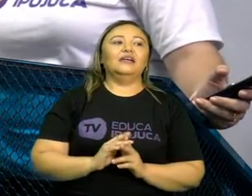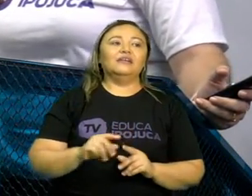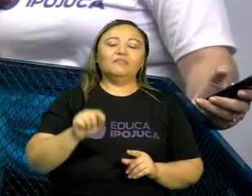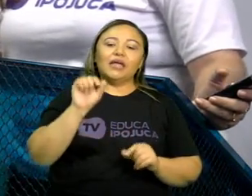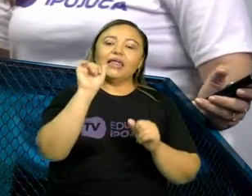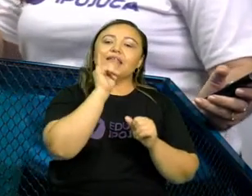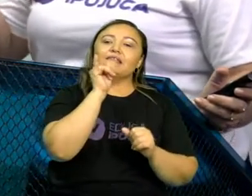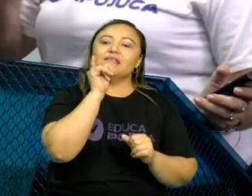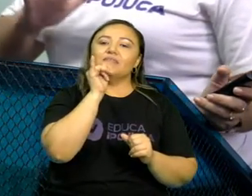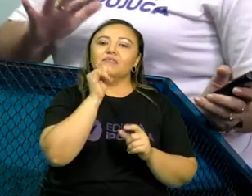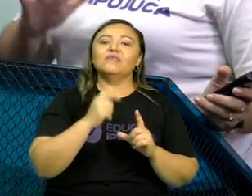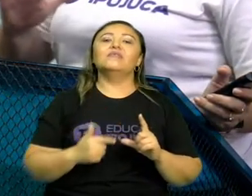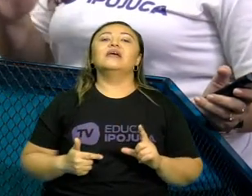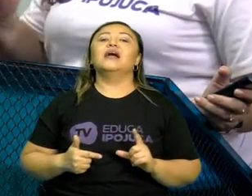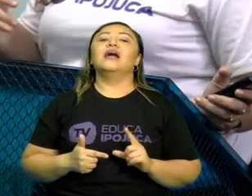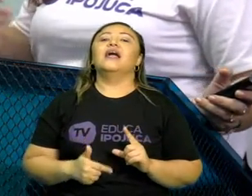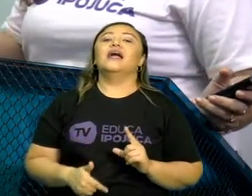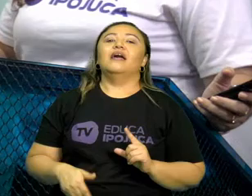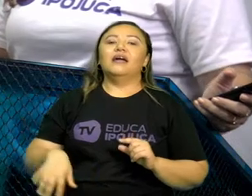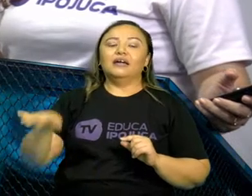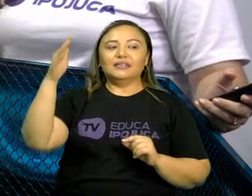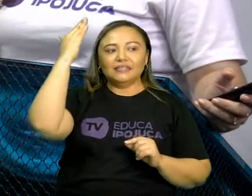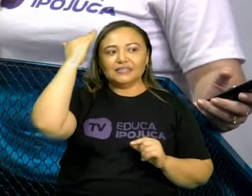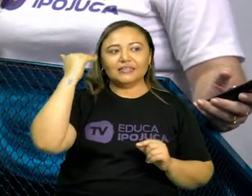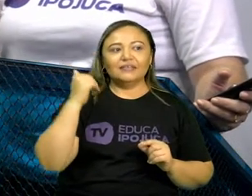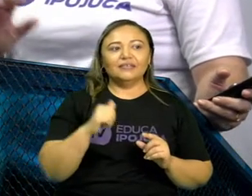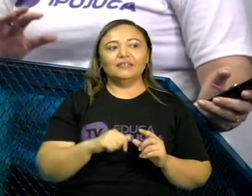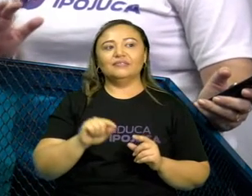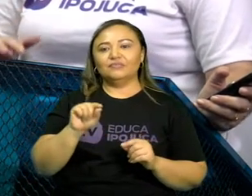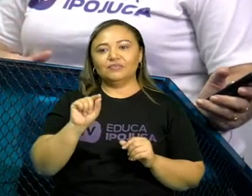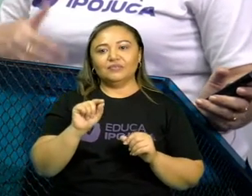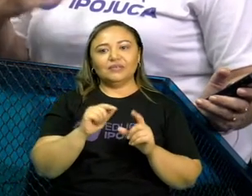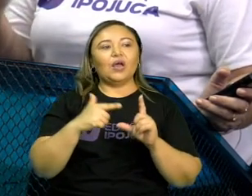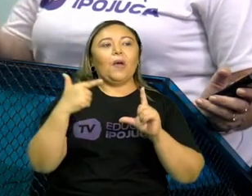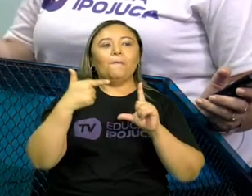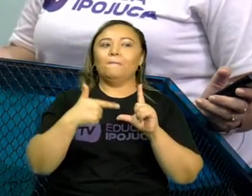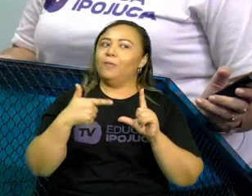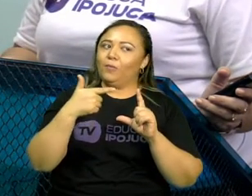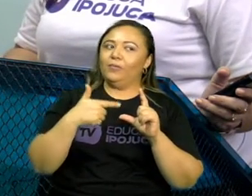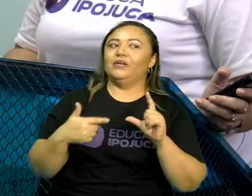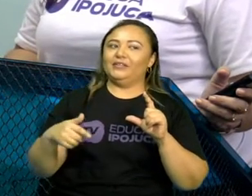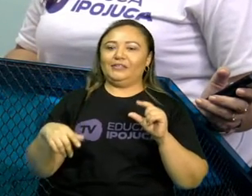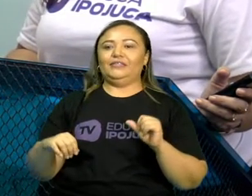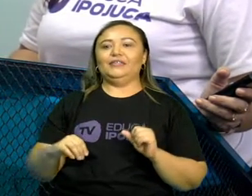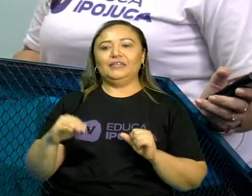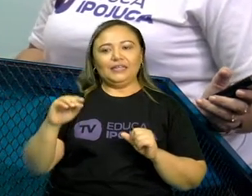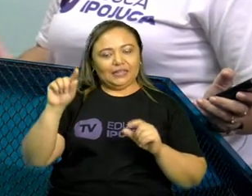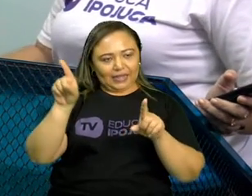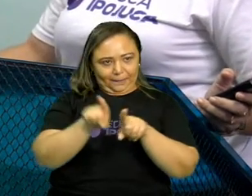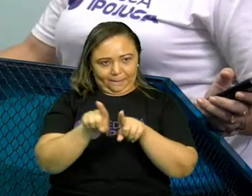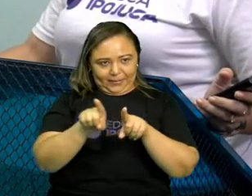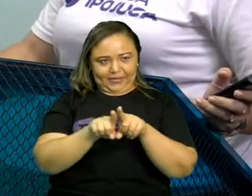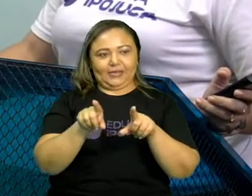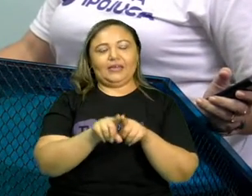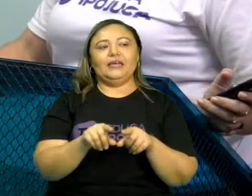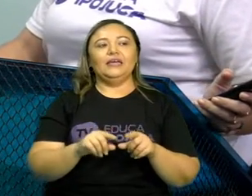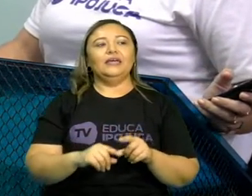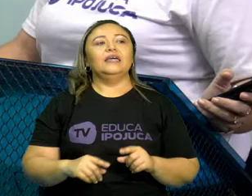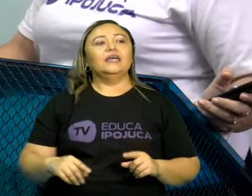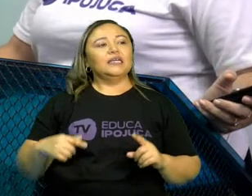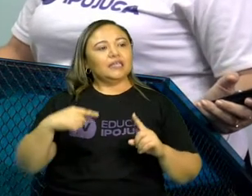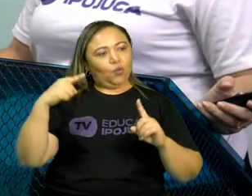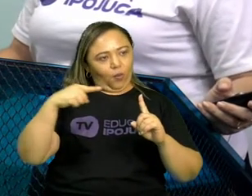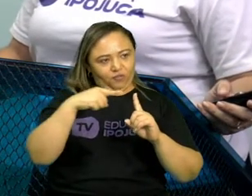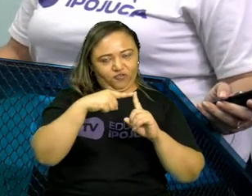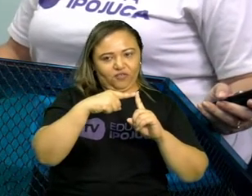este exemplo, ele está com essa função social de divertir, mas os memes também têm outras funções sociais, tá bom? O